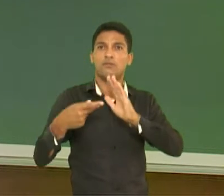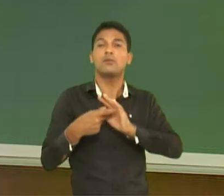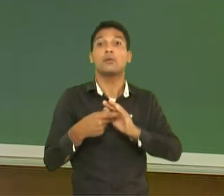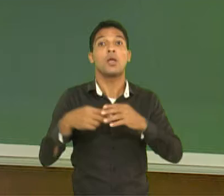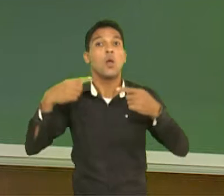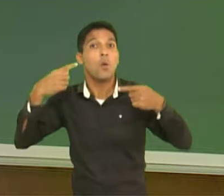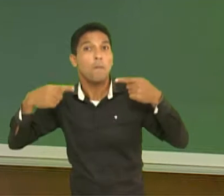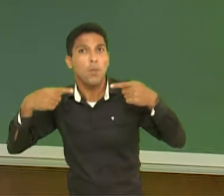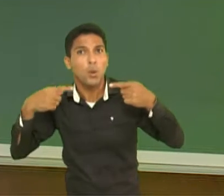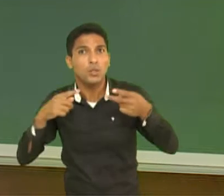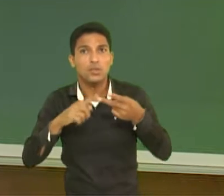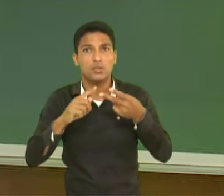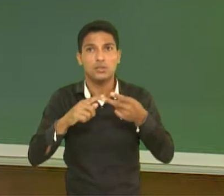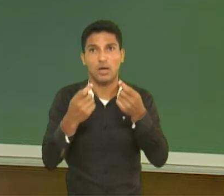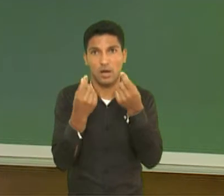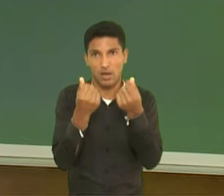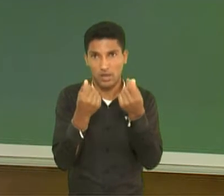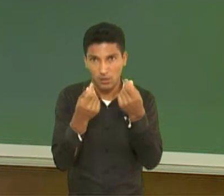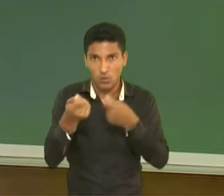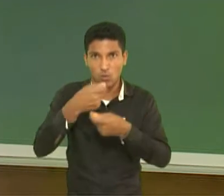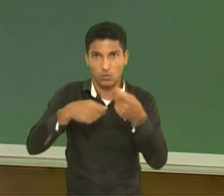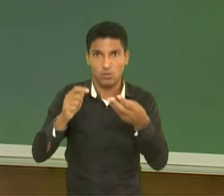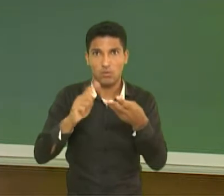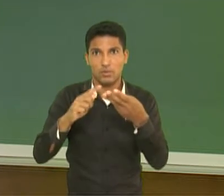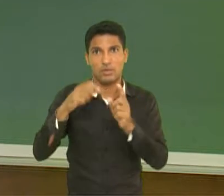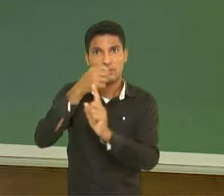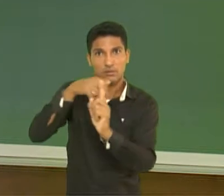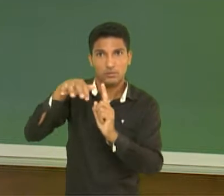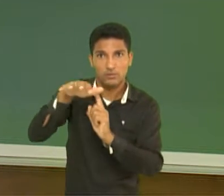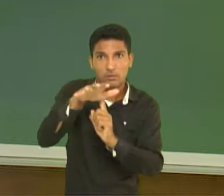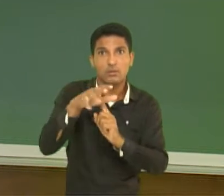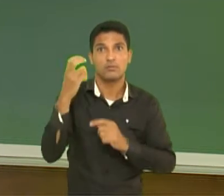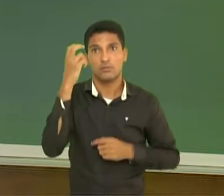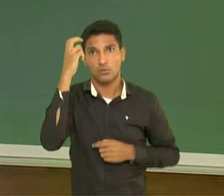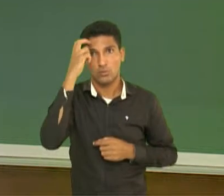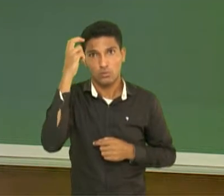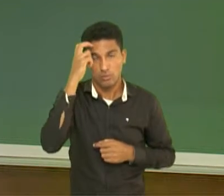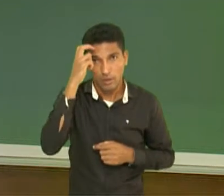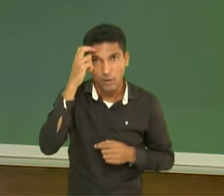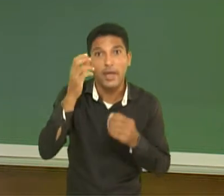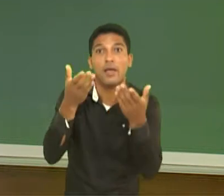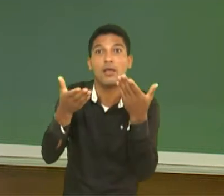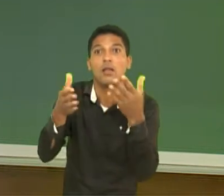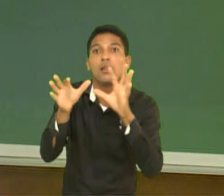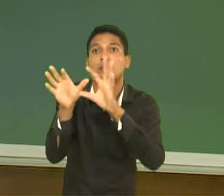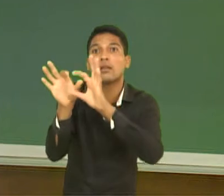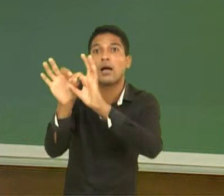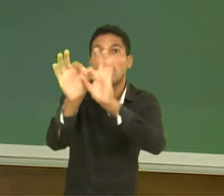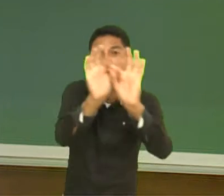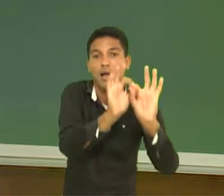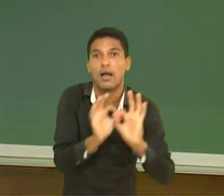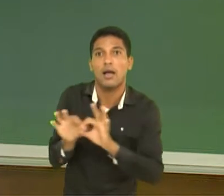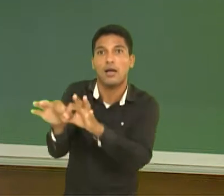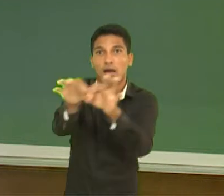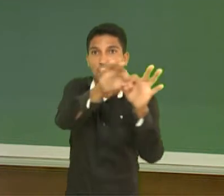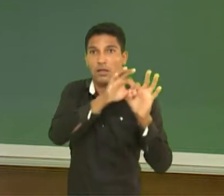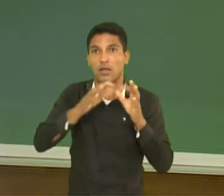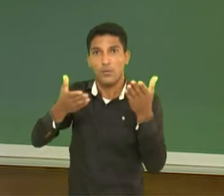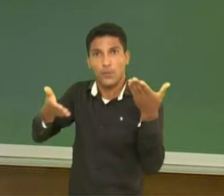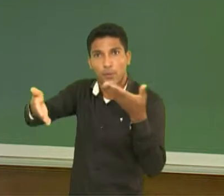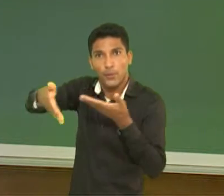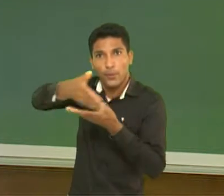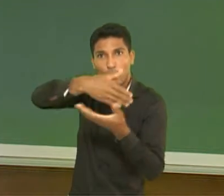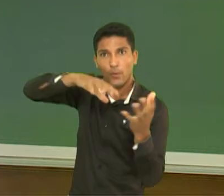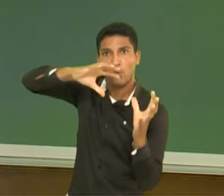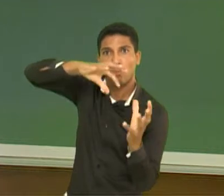política, econômica, social e cultural entre povos e países. Interligação, essa